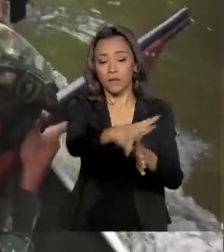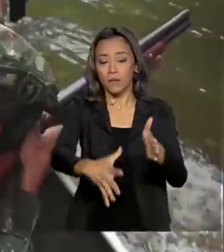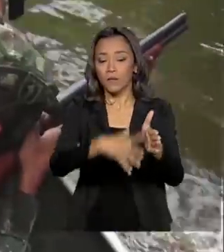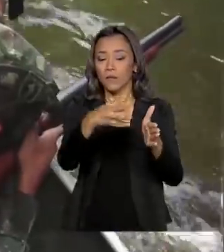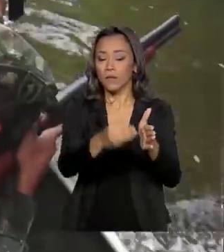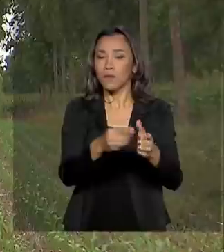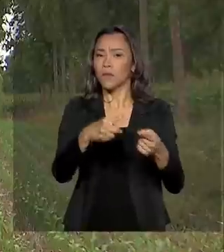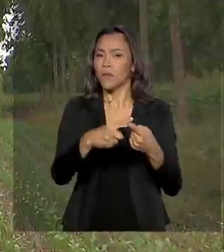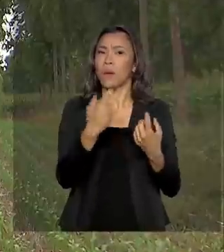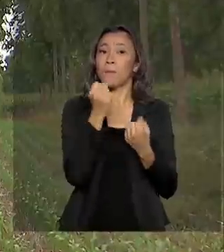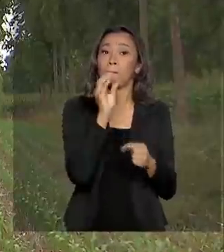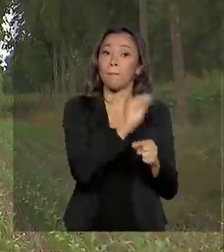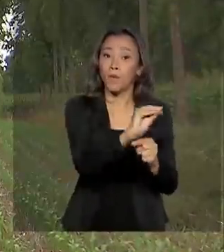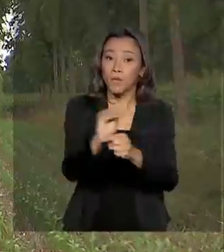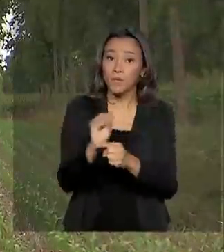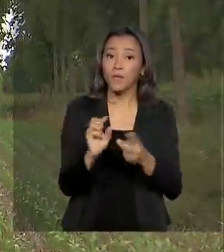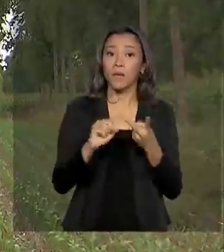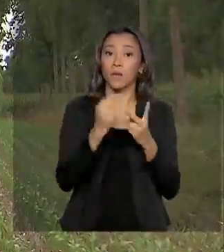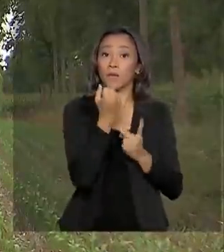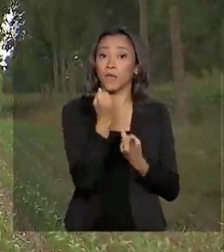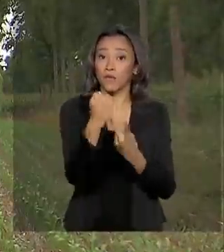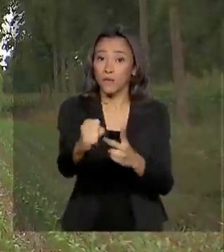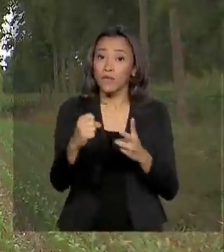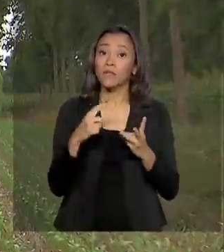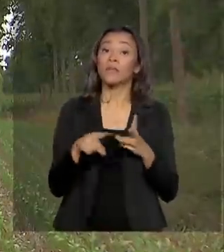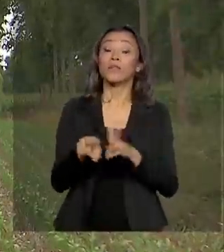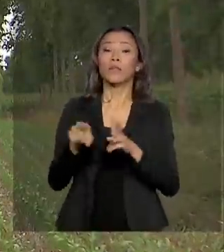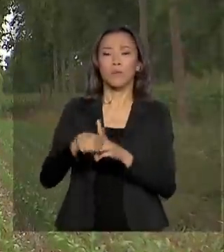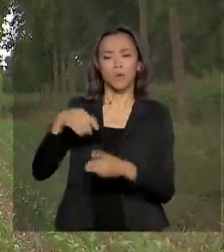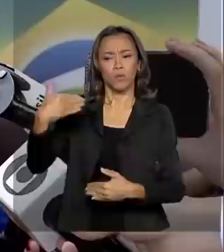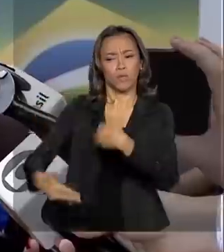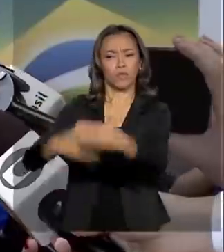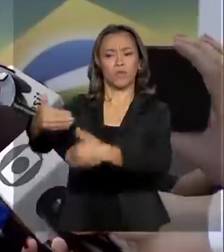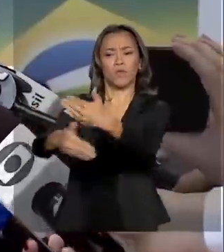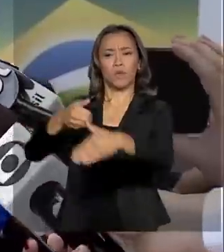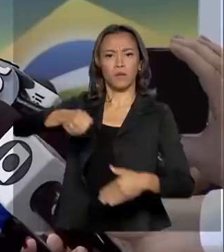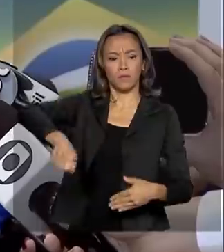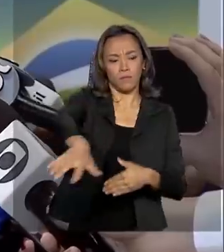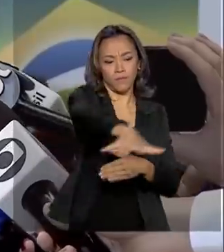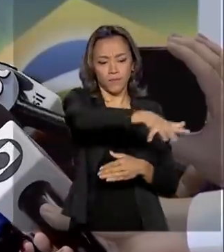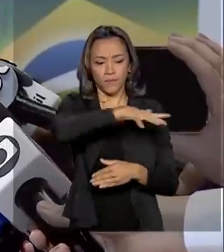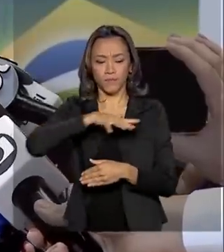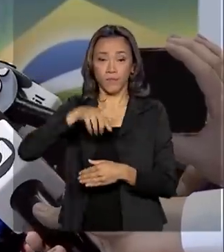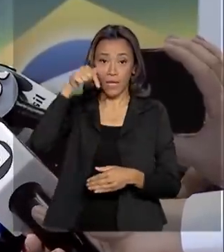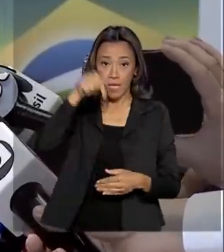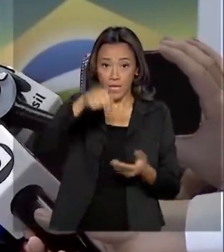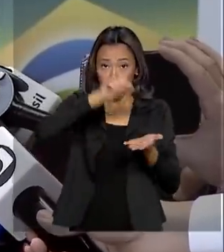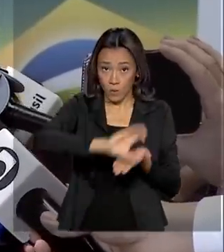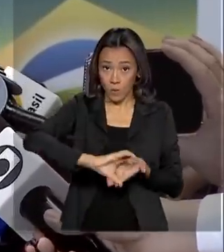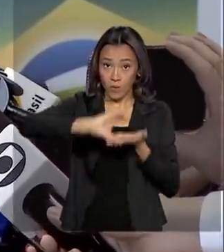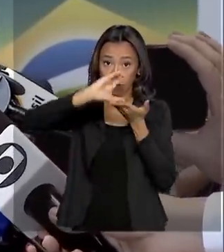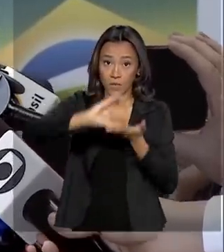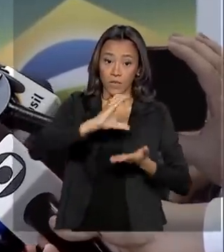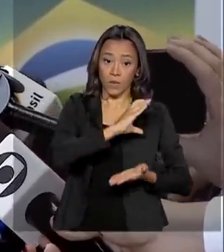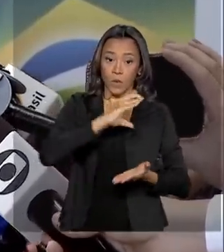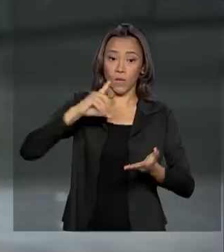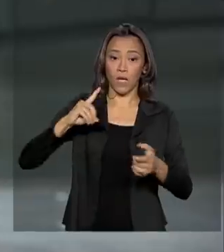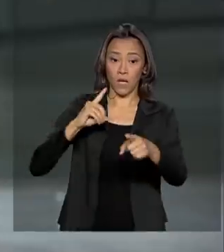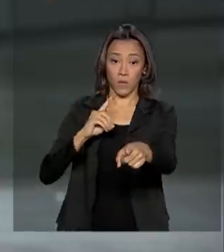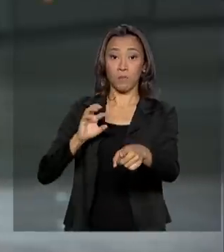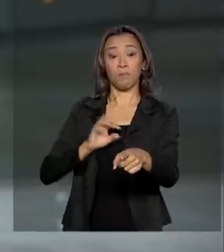defesa e desenvolvimento sustentável na região amazônica o conselho vai ser coordenado pelo vice presidente